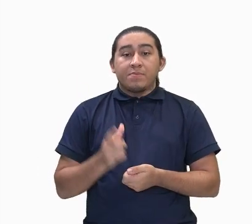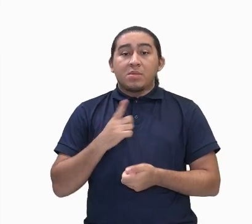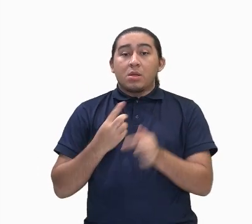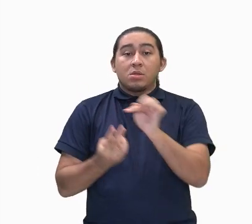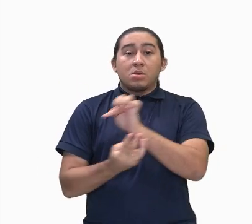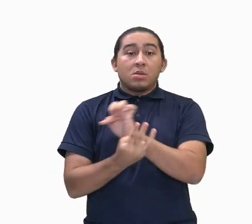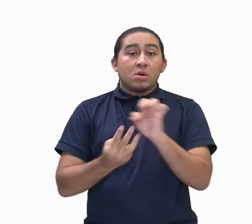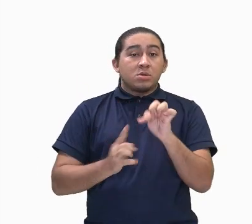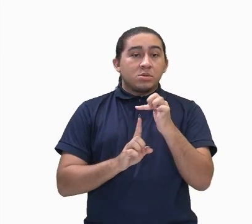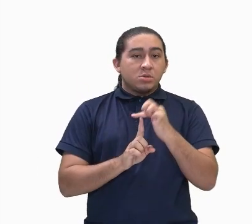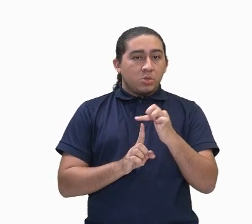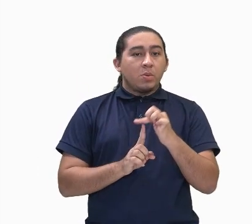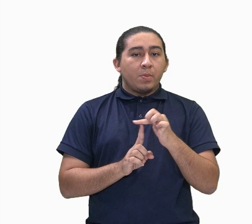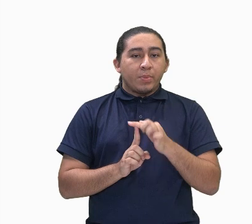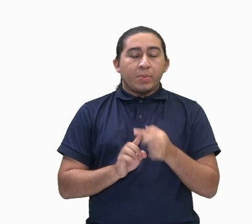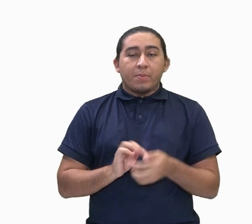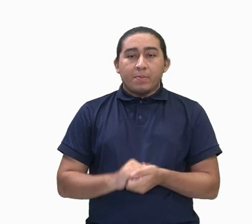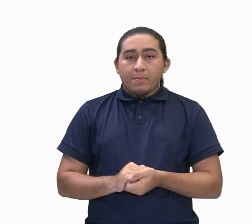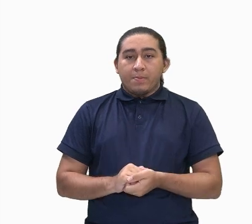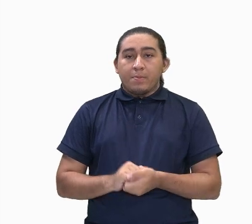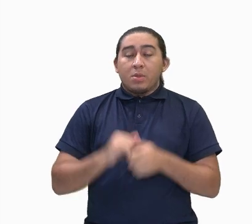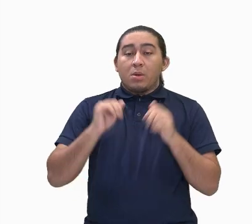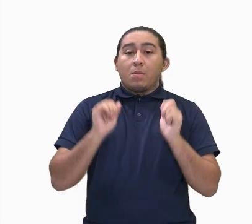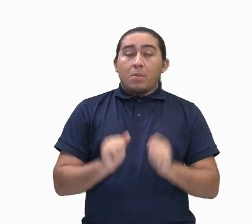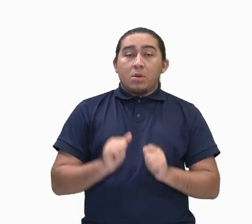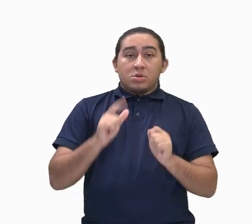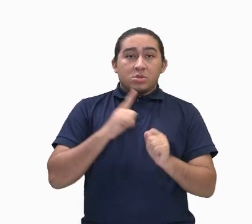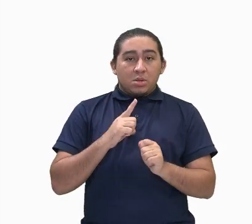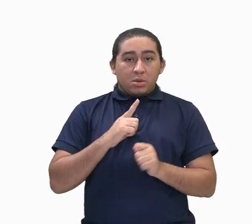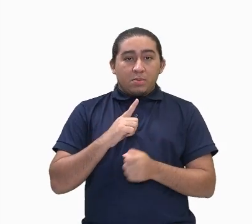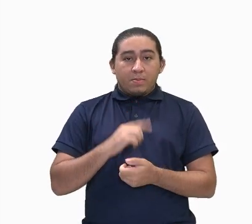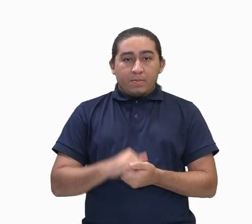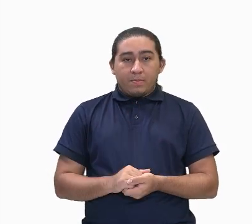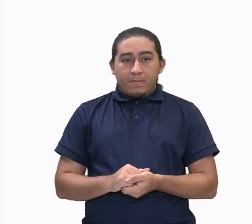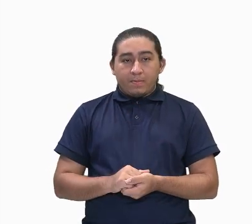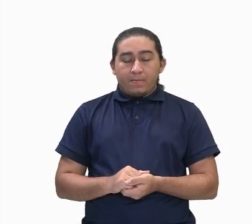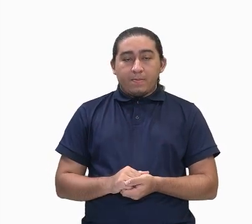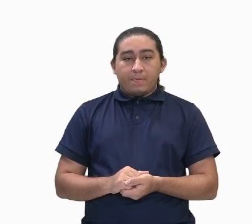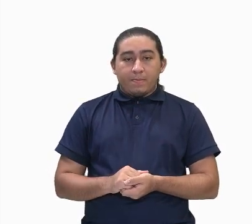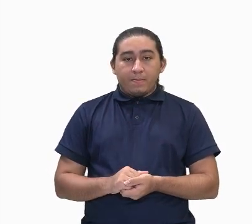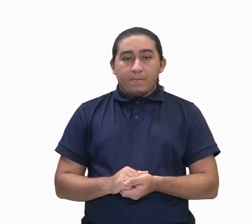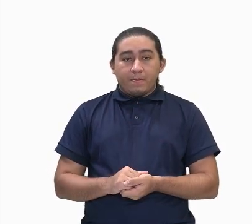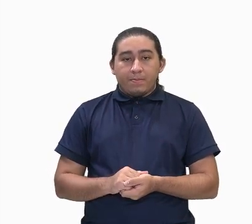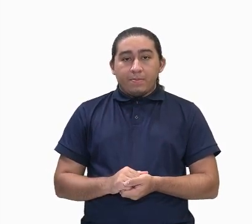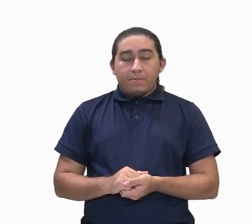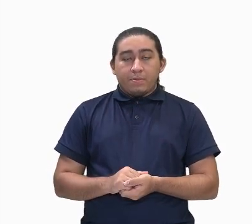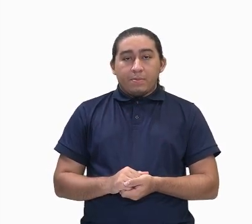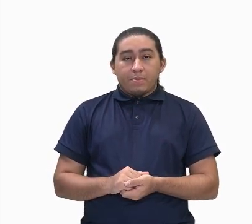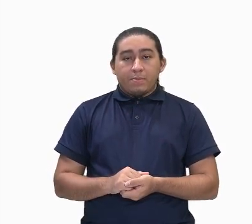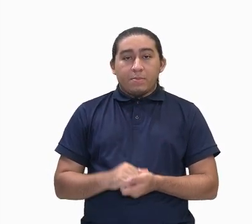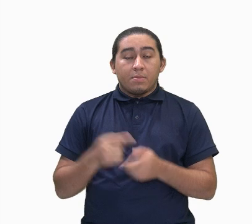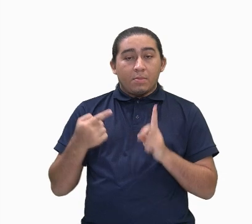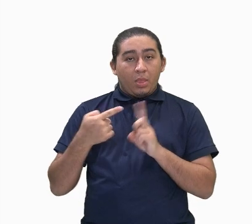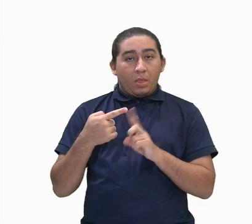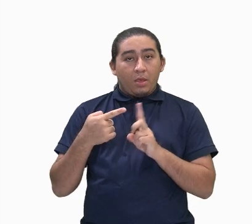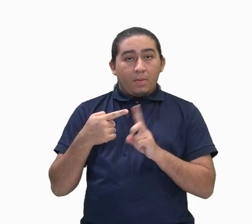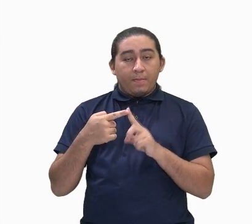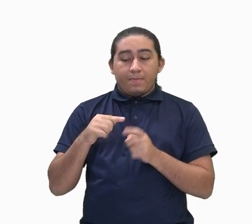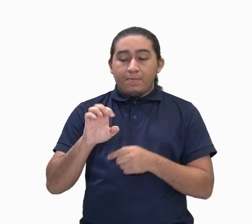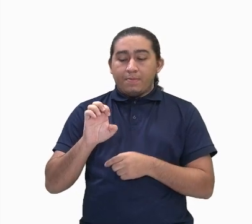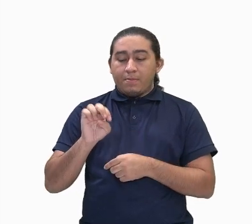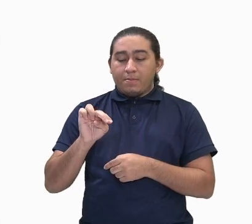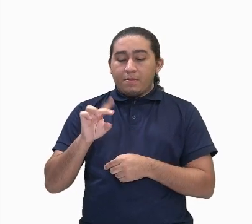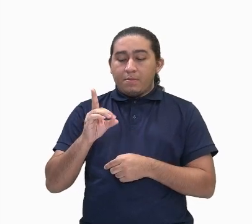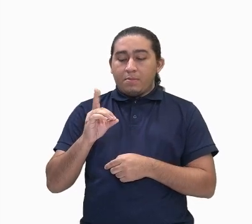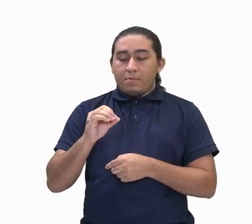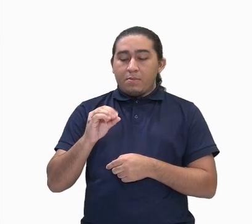de glândulas, né? As glândulas elas podem ser classificadas em 3 tipos. Olha só. A primeira que a gente observa é a glândula